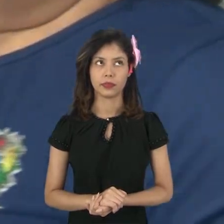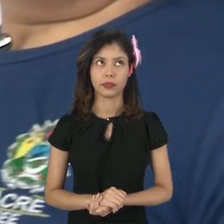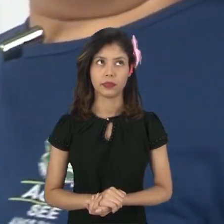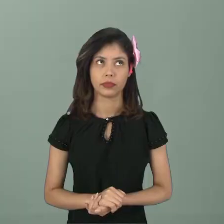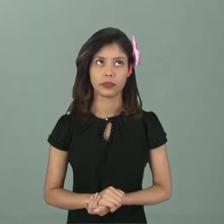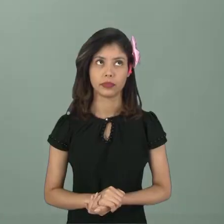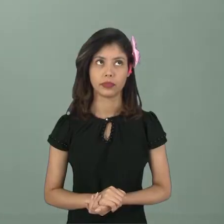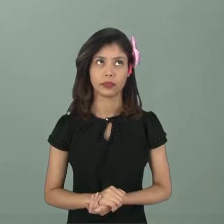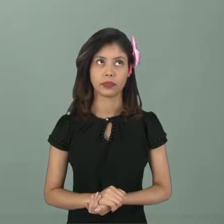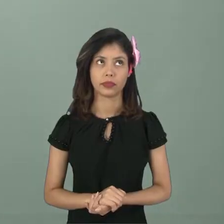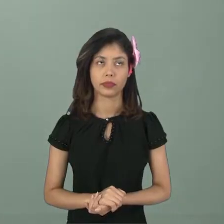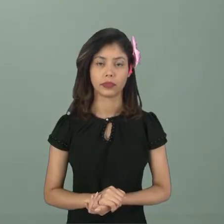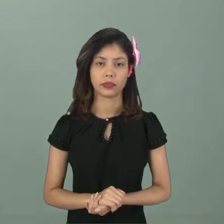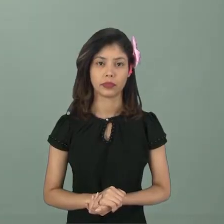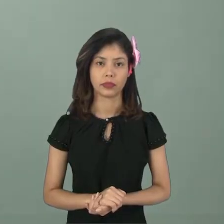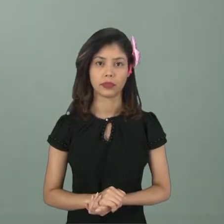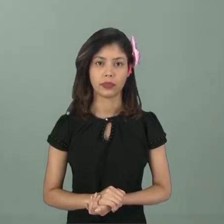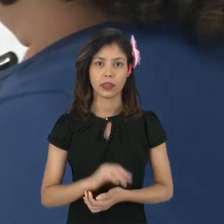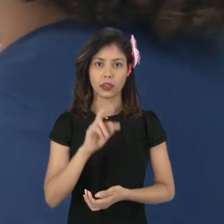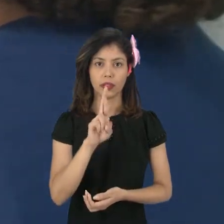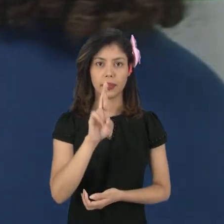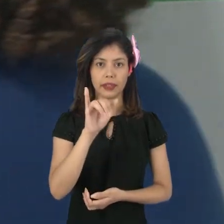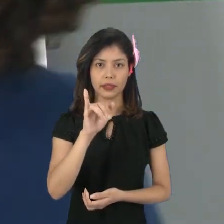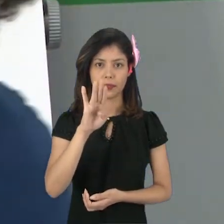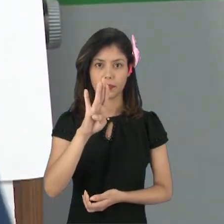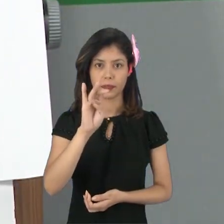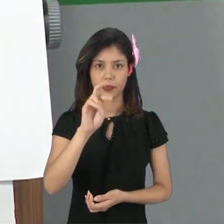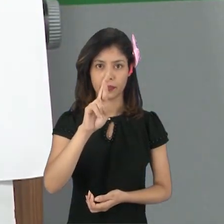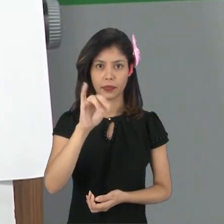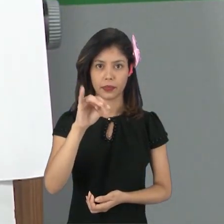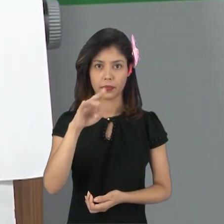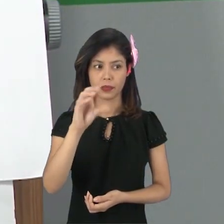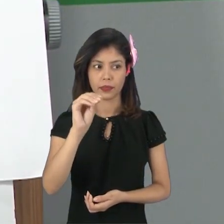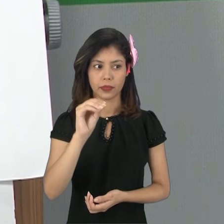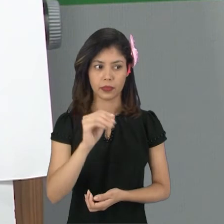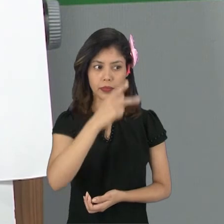nós temos os ribeirinhos, né?